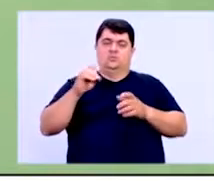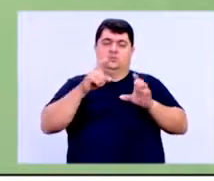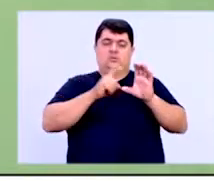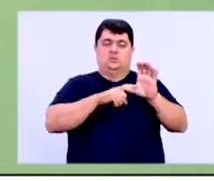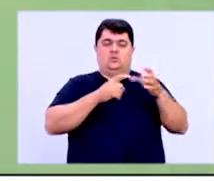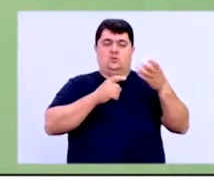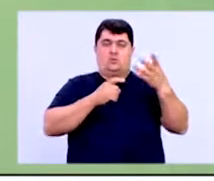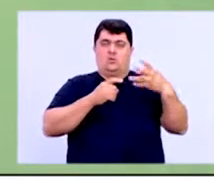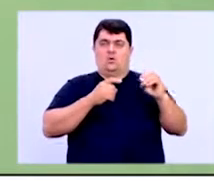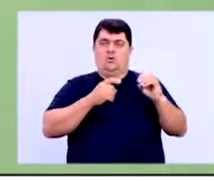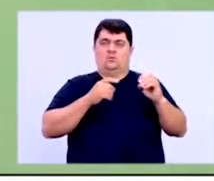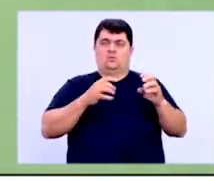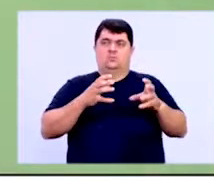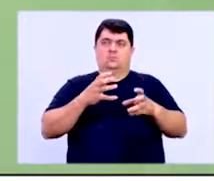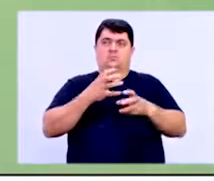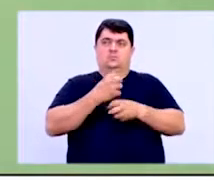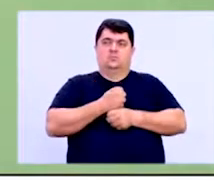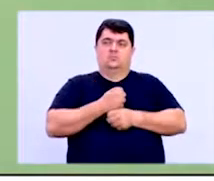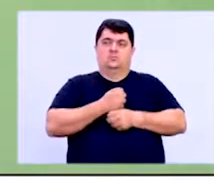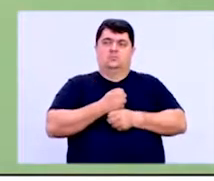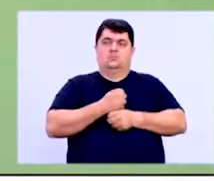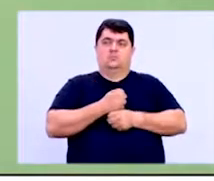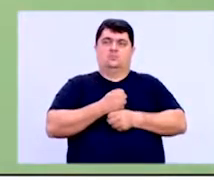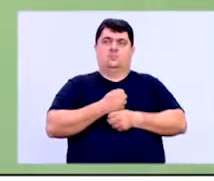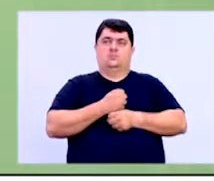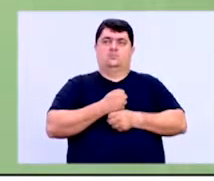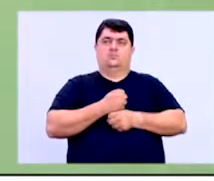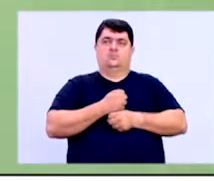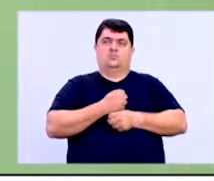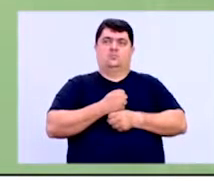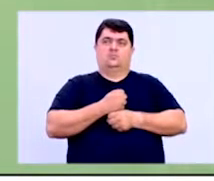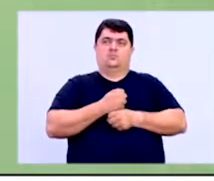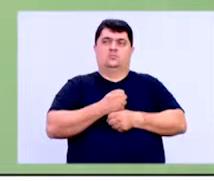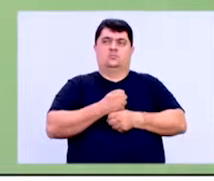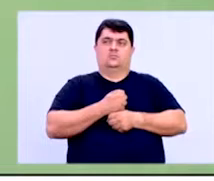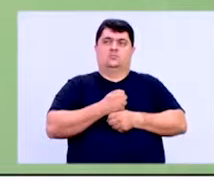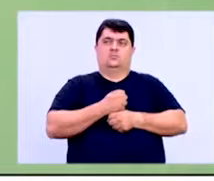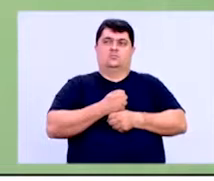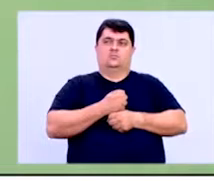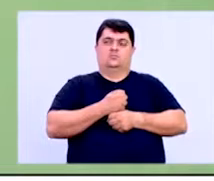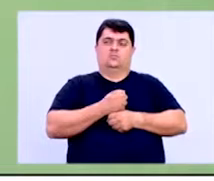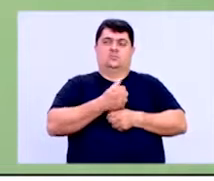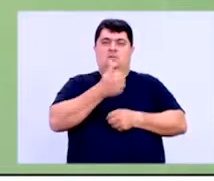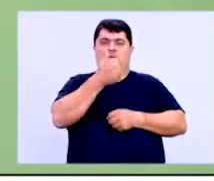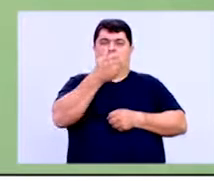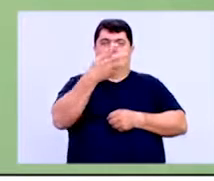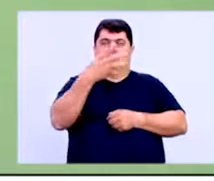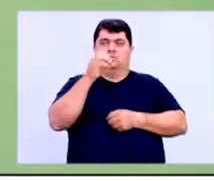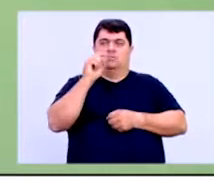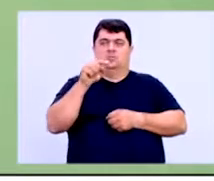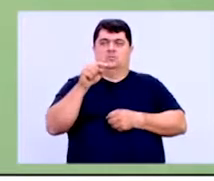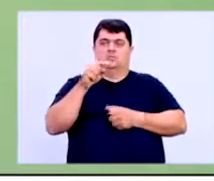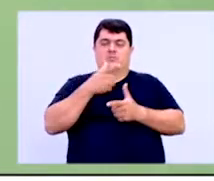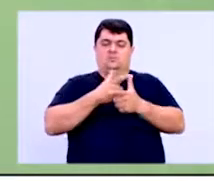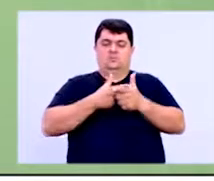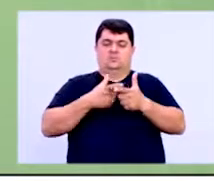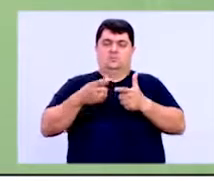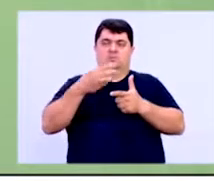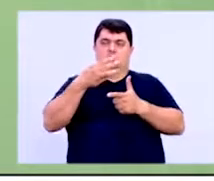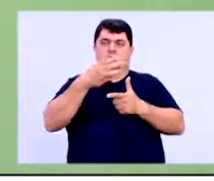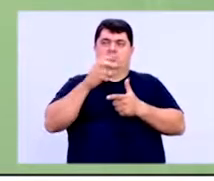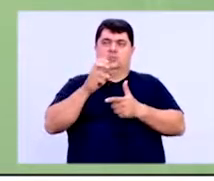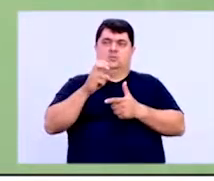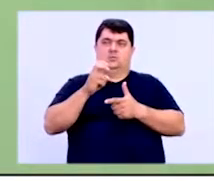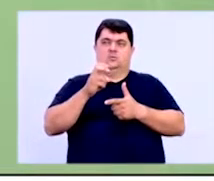40 mil. Beleza, professor, entendi. Então, o que eu faço? 100 mais 40 dividido por